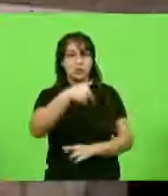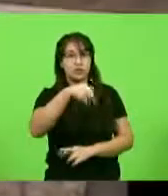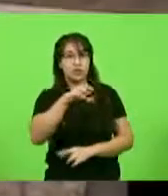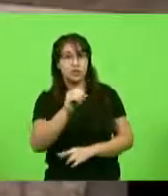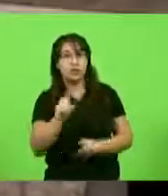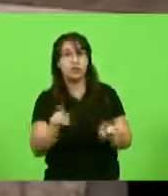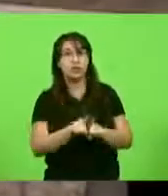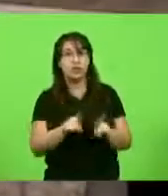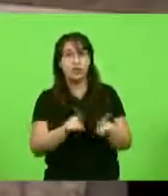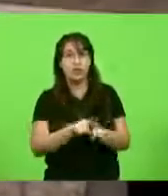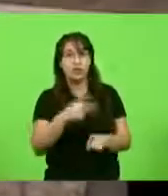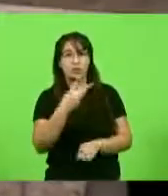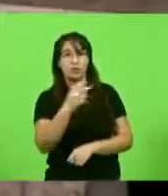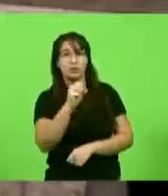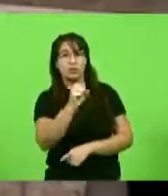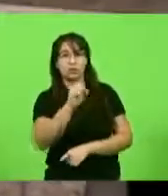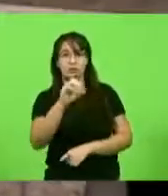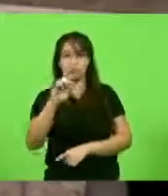280, tirar